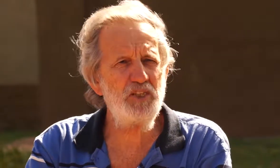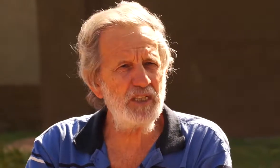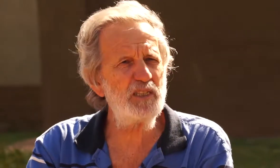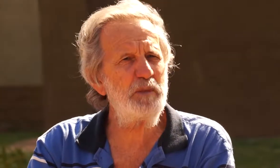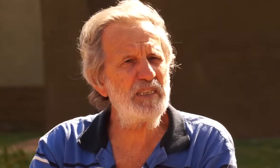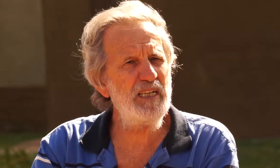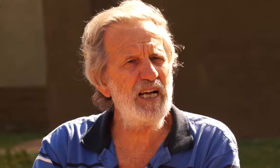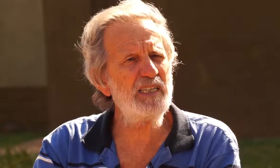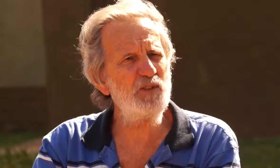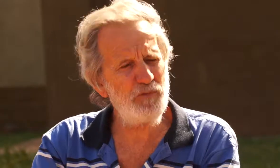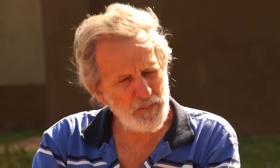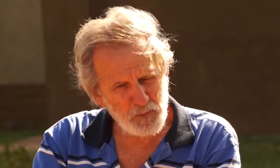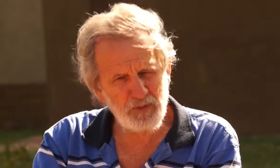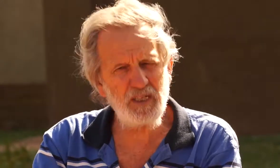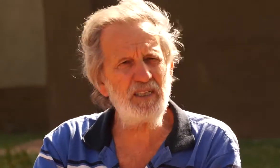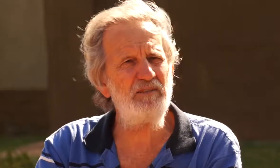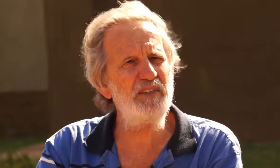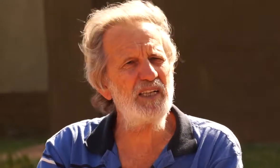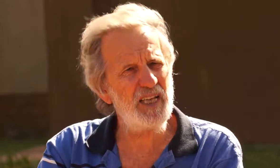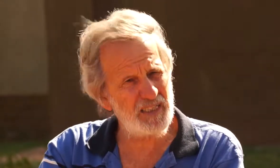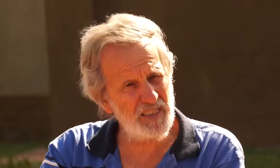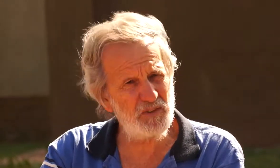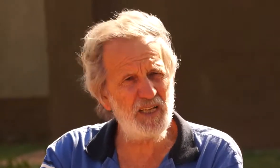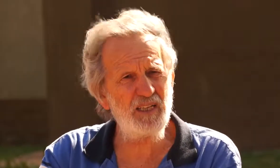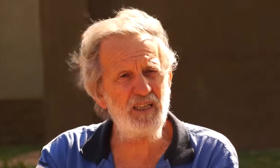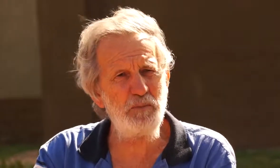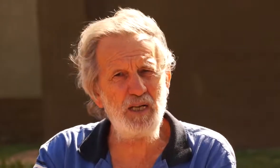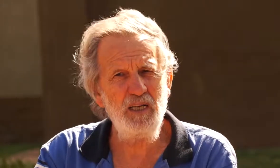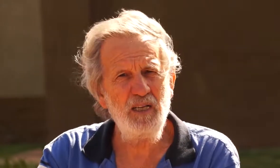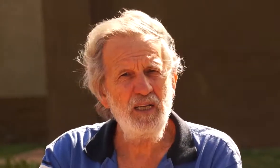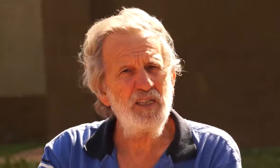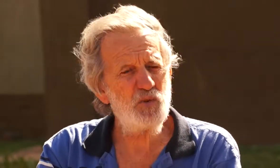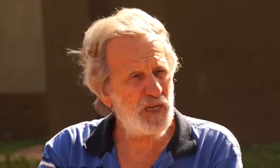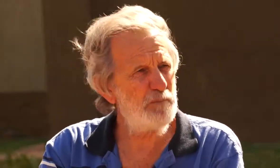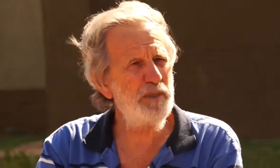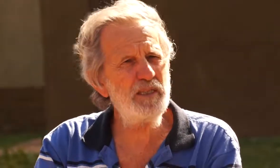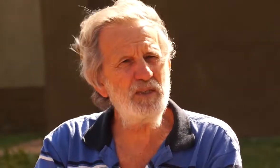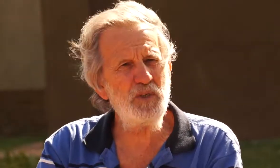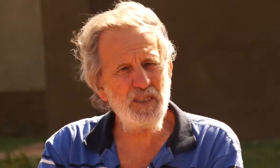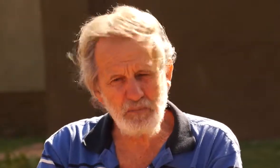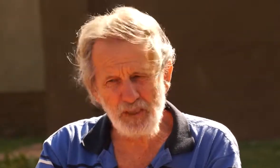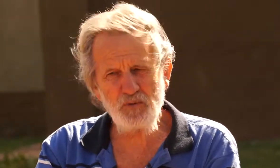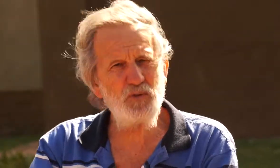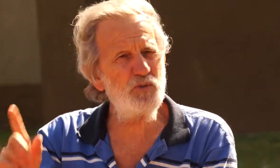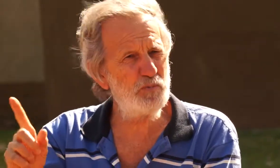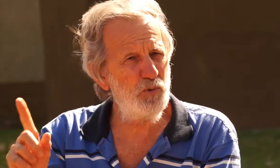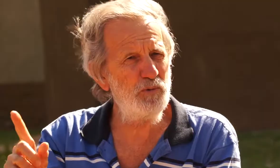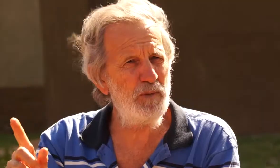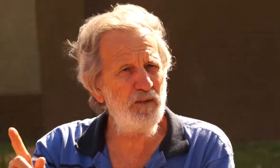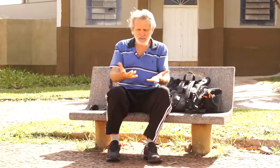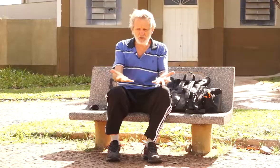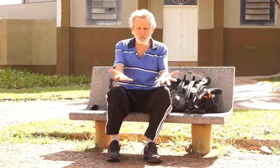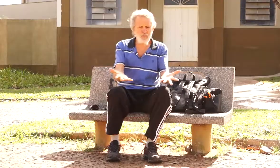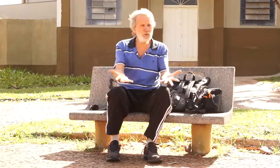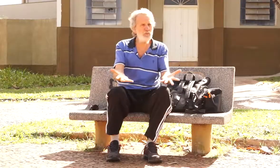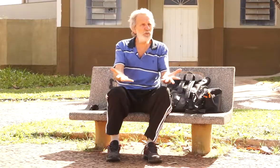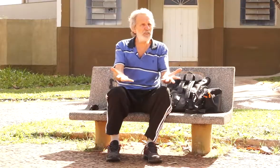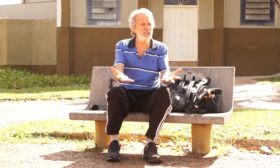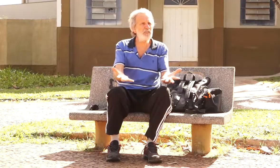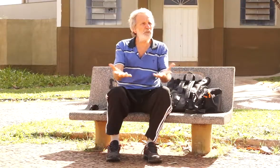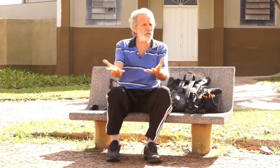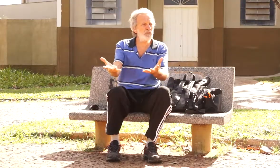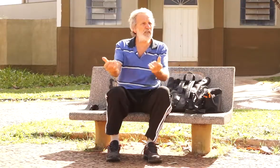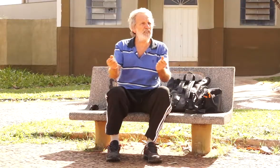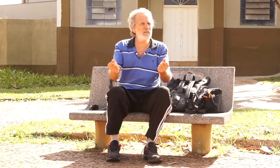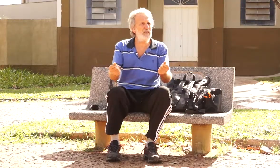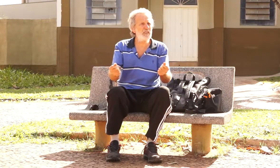de um agente especial, sofre muito nessa vida, quietinho, sem reclamar. Sou caipira ignorante, mas não sou dos burros mão. Tenho mão muito